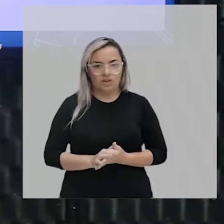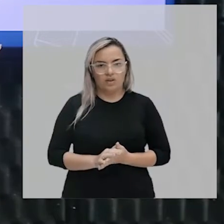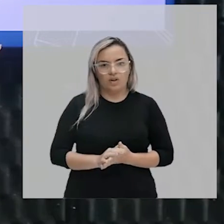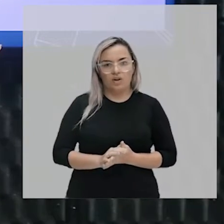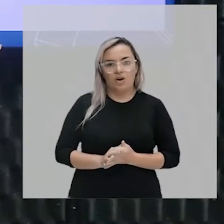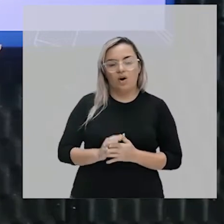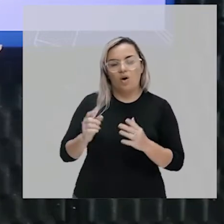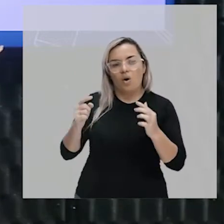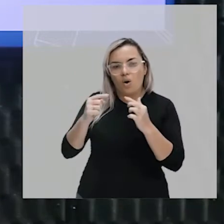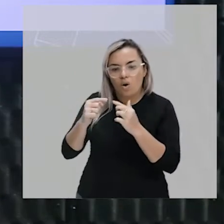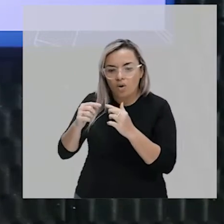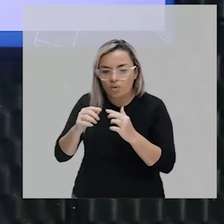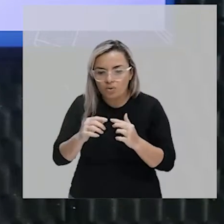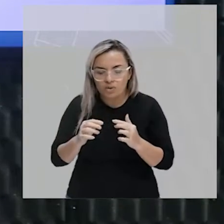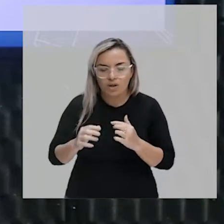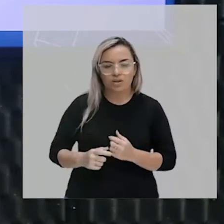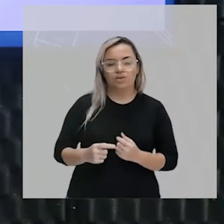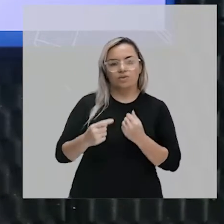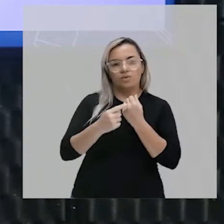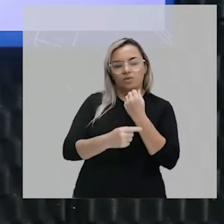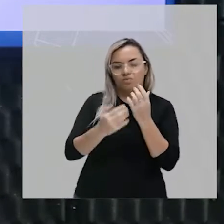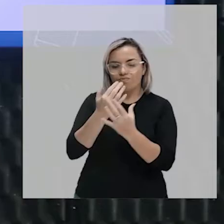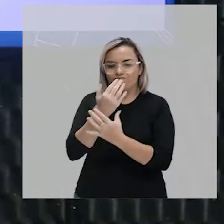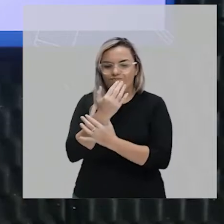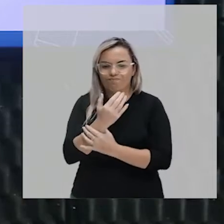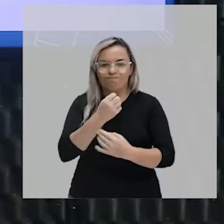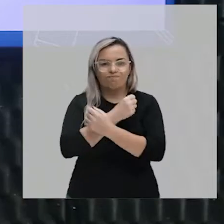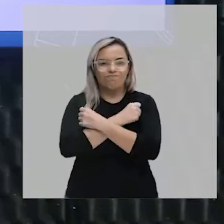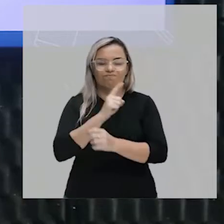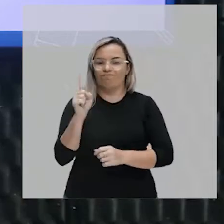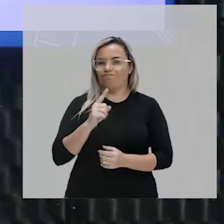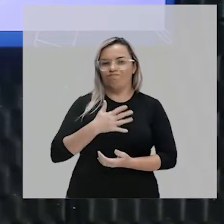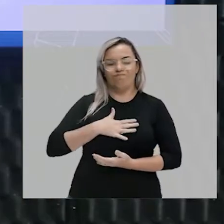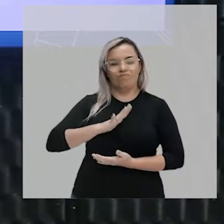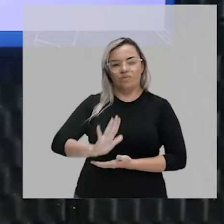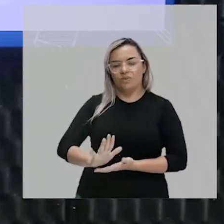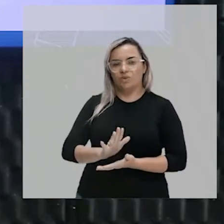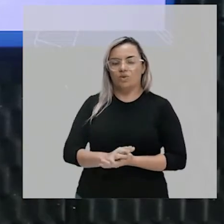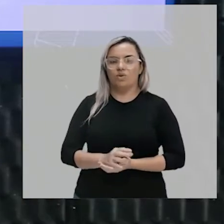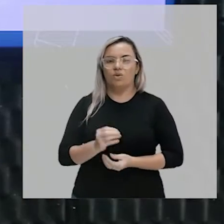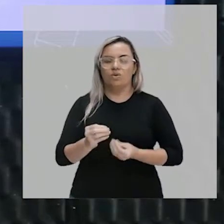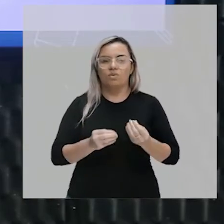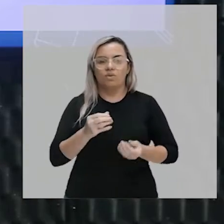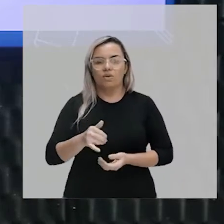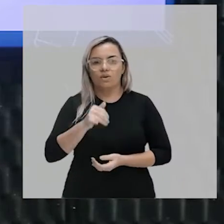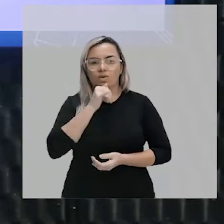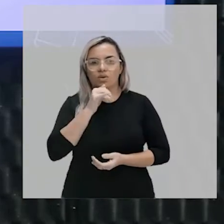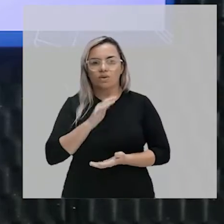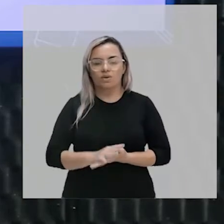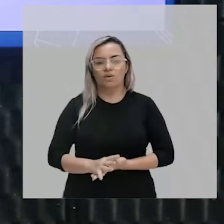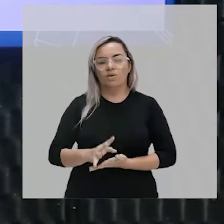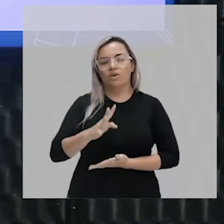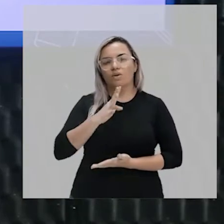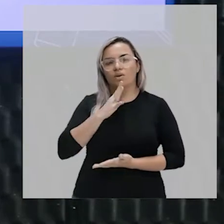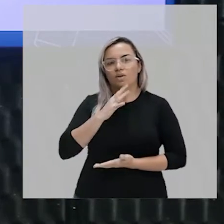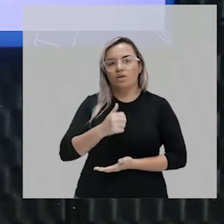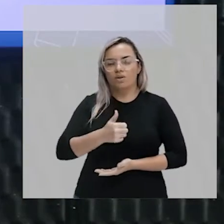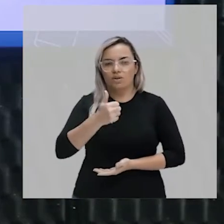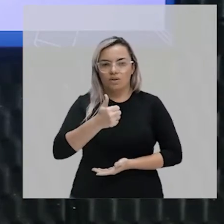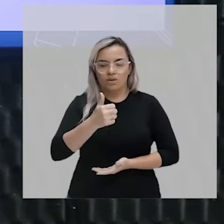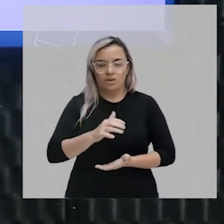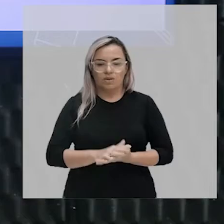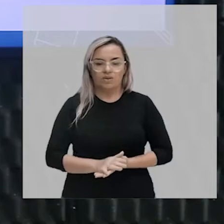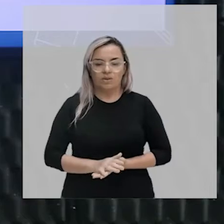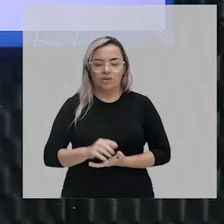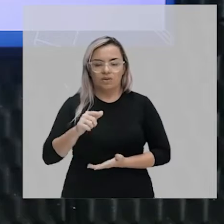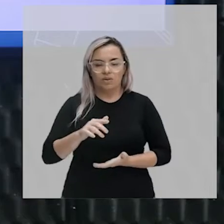eles não tem familiaridade tá então por exemplo você vai conhecer uma pessoa britânica pela primeira vez o cumprimento que você vai dar